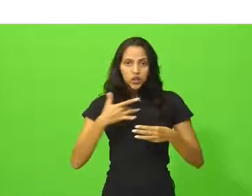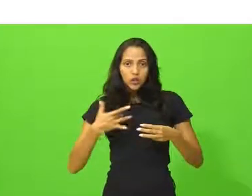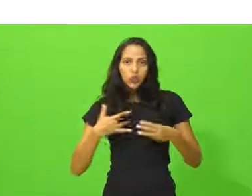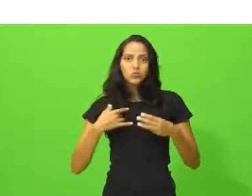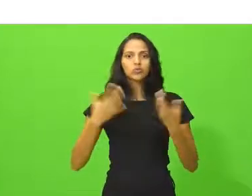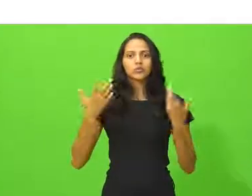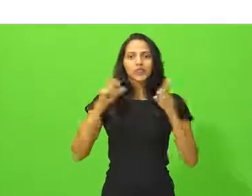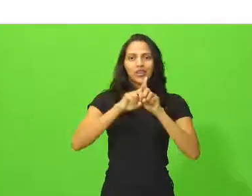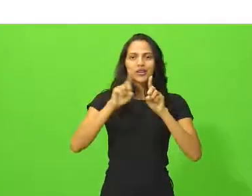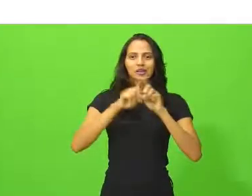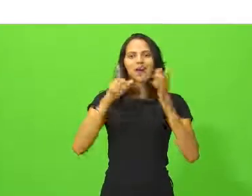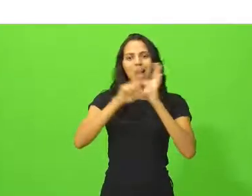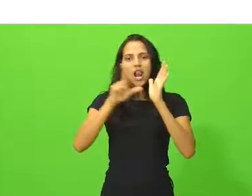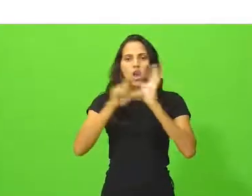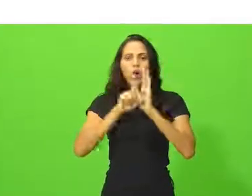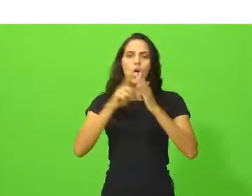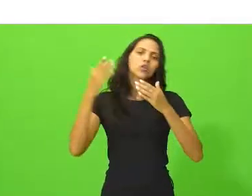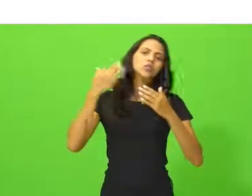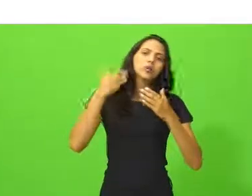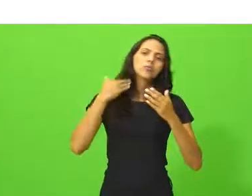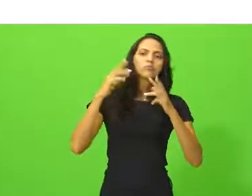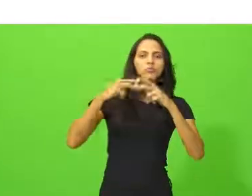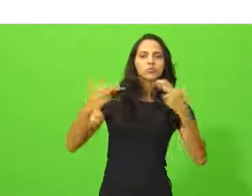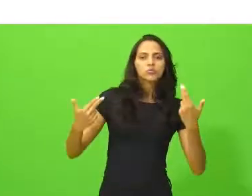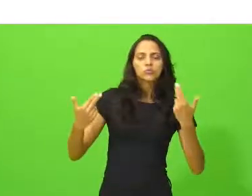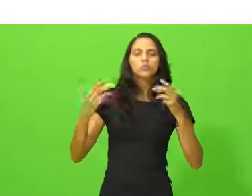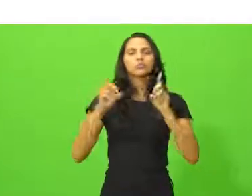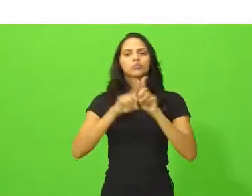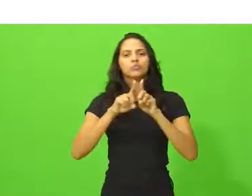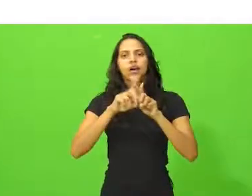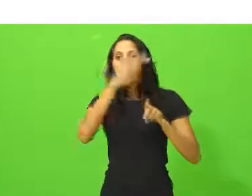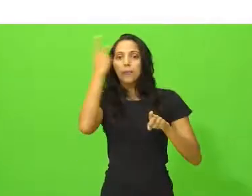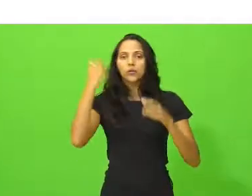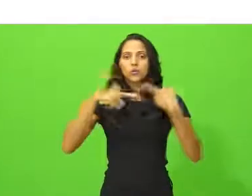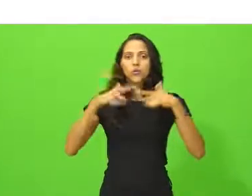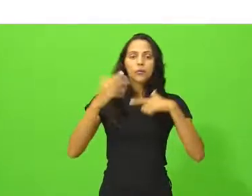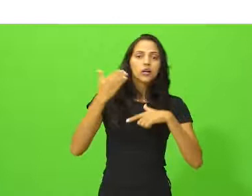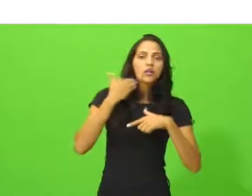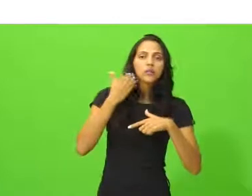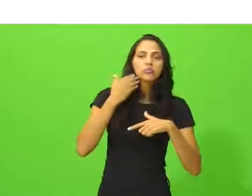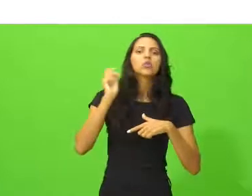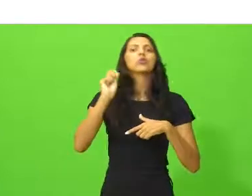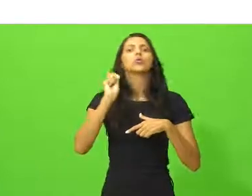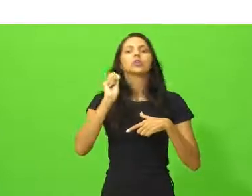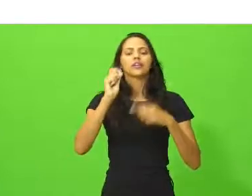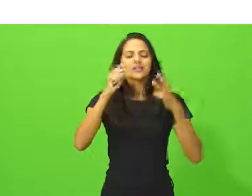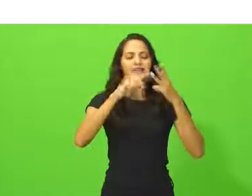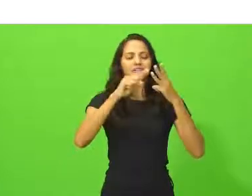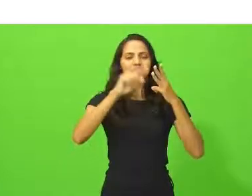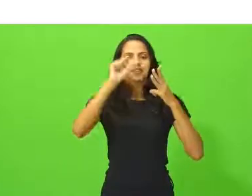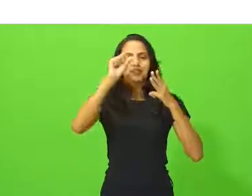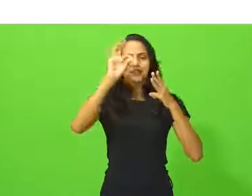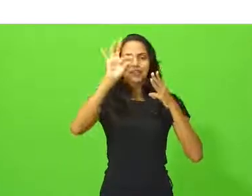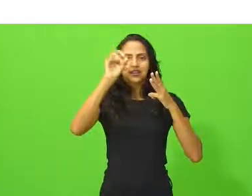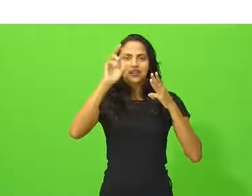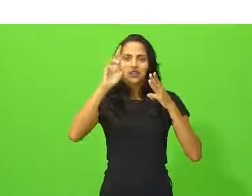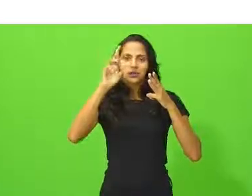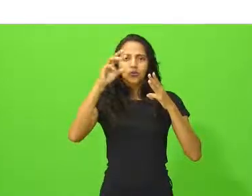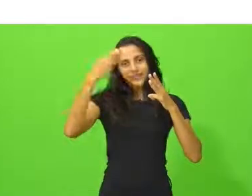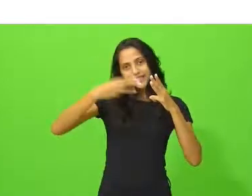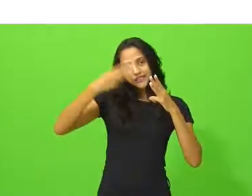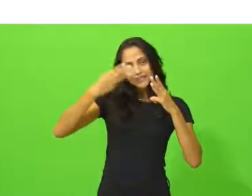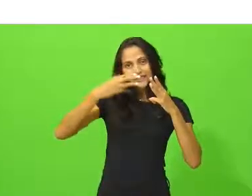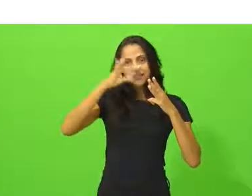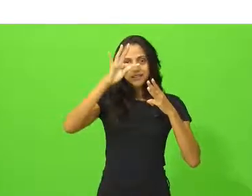saúde, comércio, bancos, enfim. Então, o cidadão que trabalha no banco, ele está ligado ao setor terciário. Então, a gente